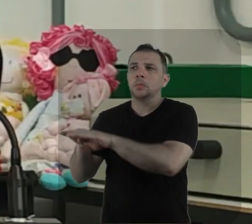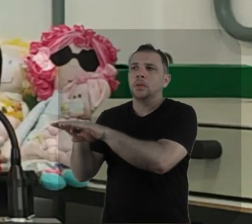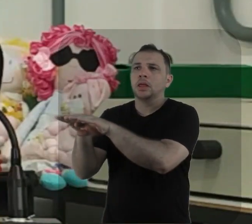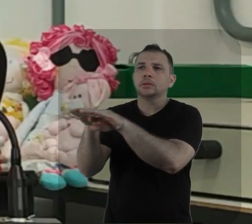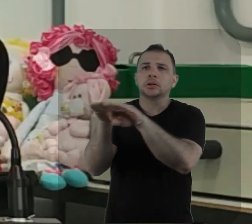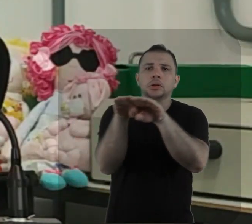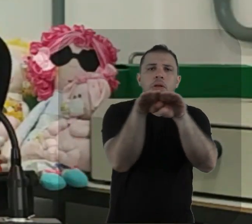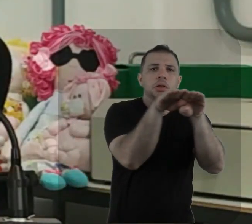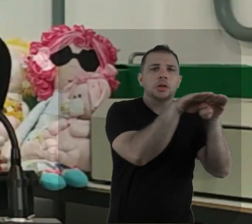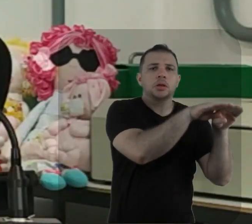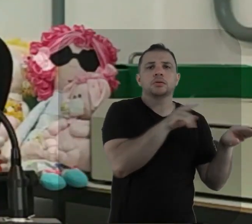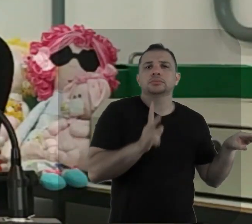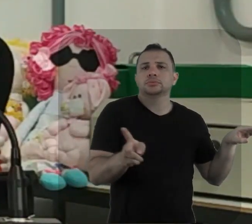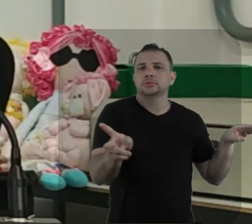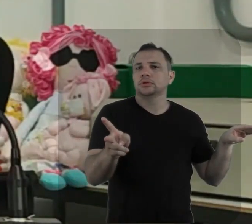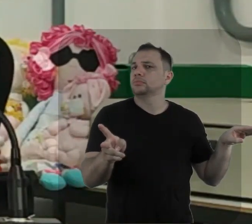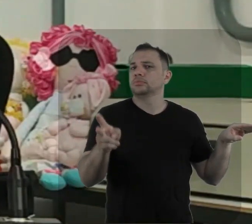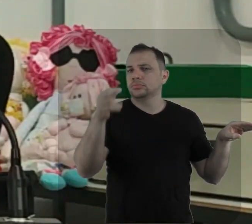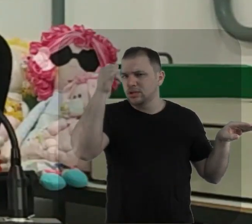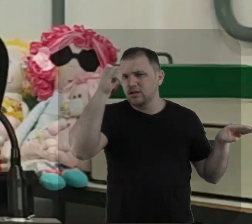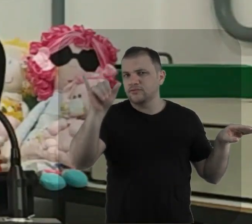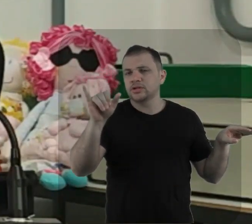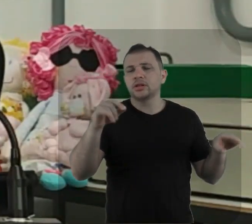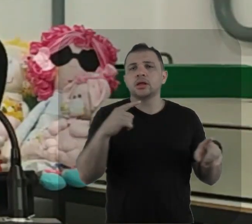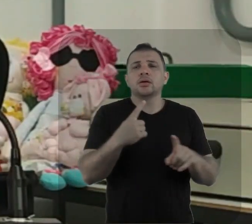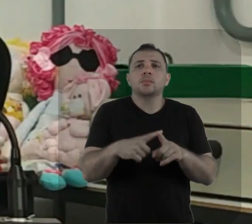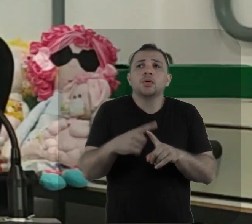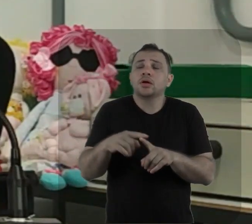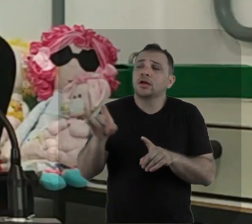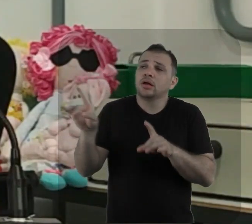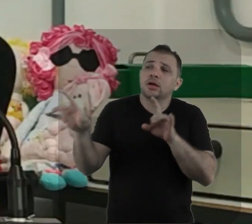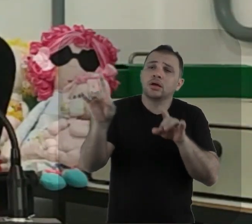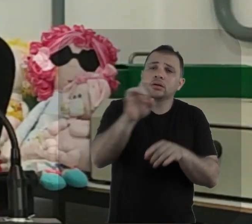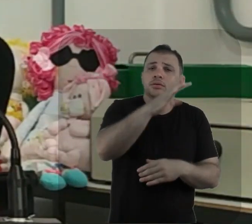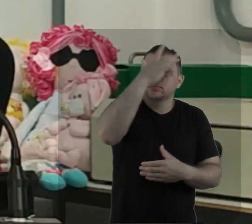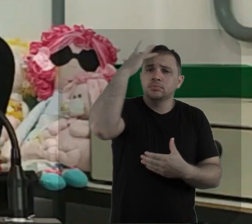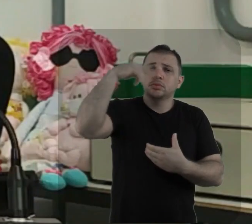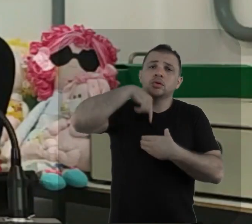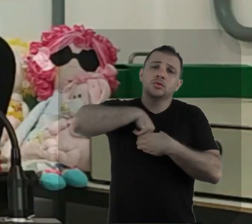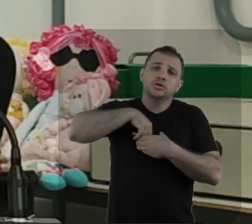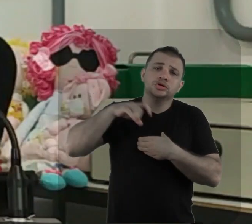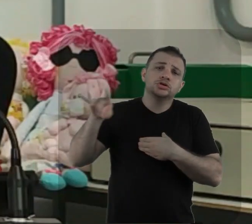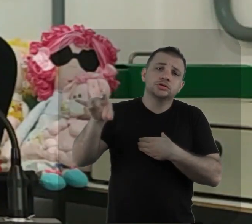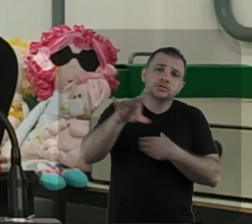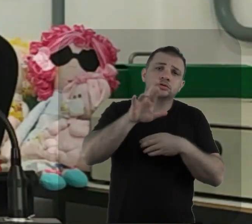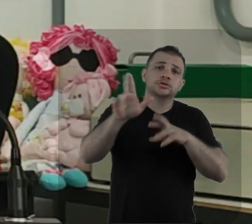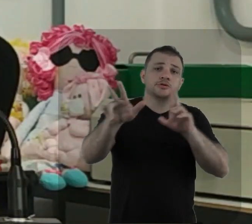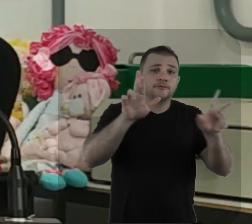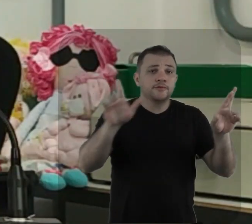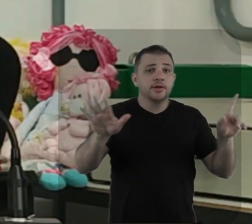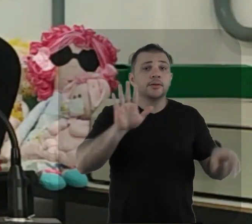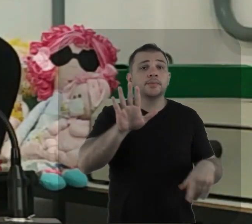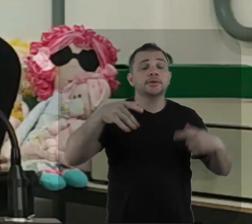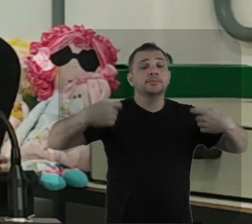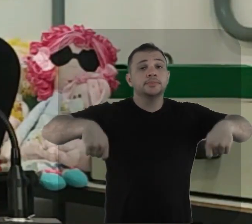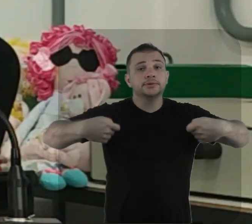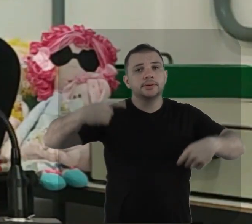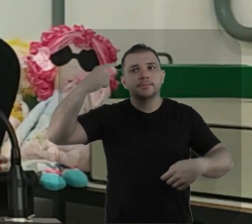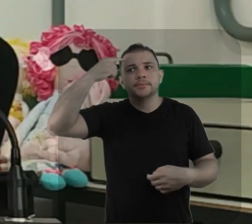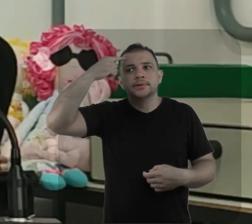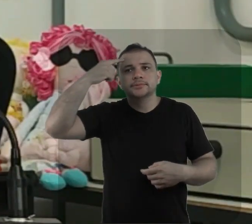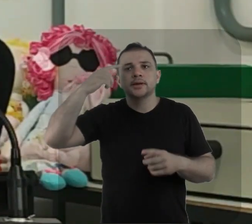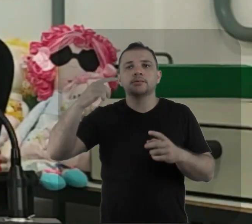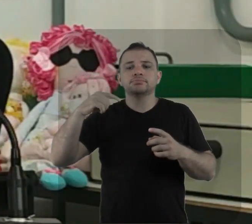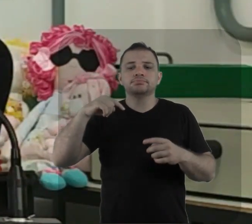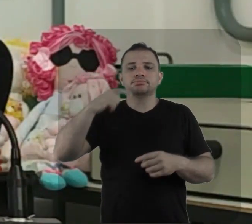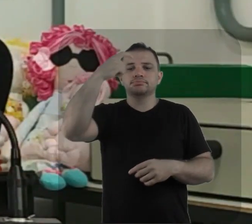nem pode falar de comportamento padronizado quando a gente Sim. pensa nas questões da individualidade, né? Mas de entender qual que é a relação e para